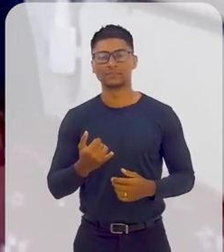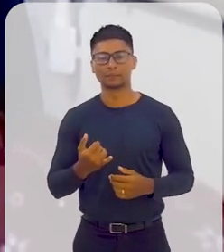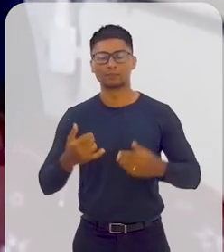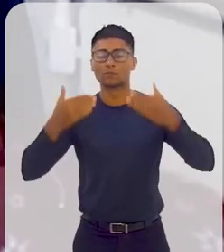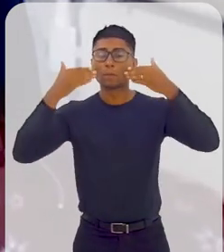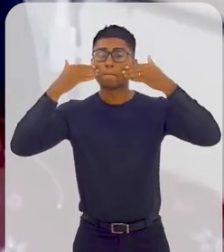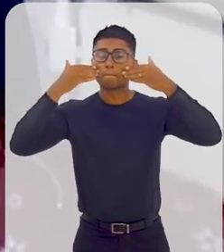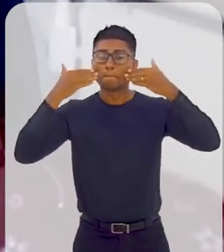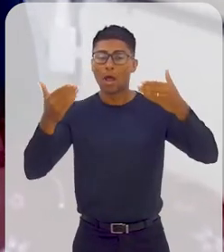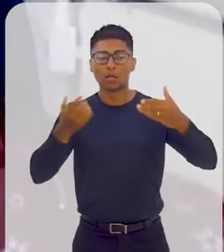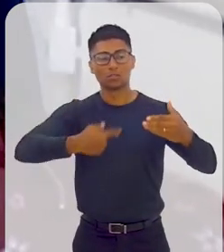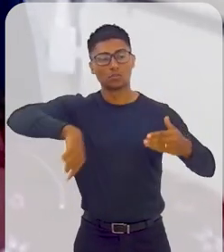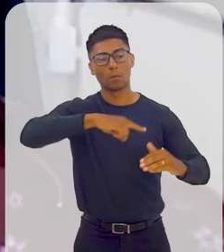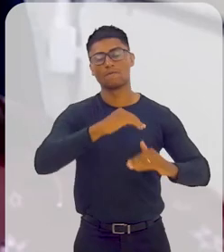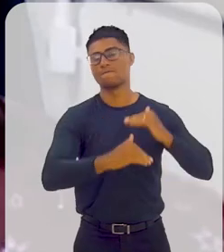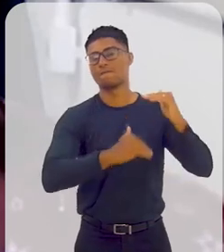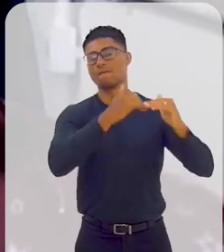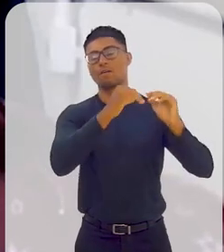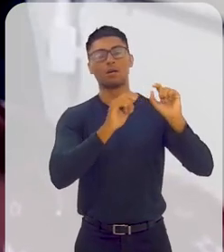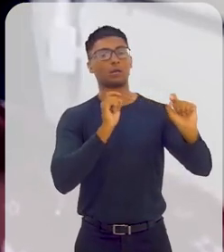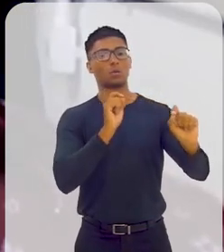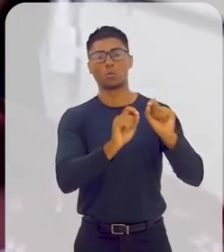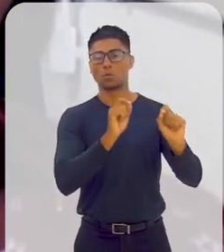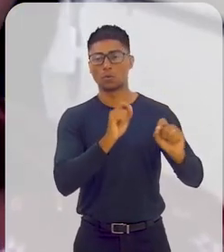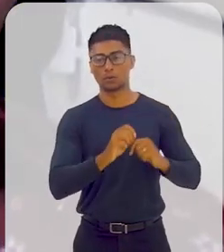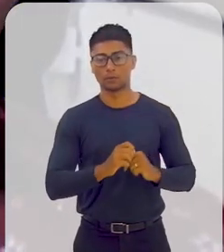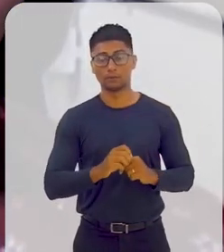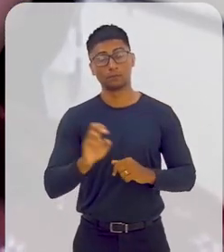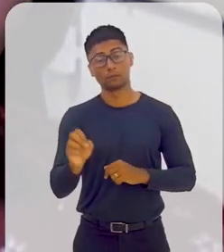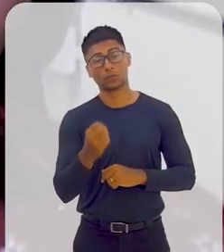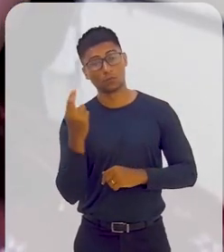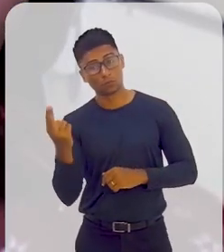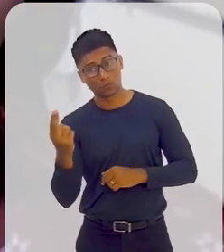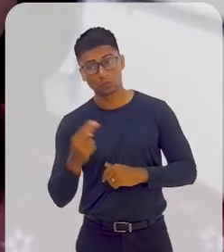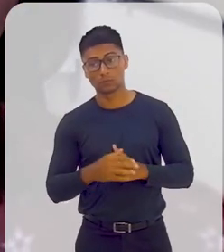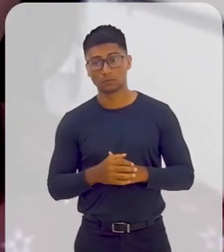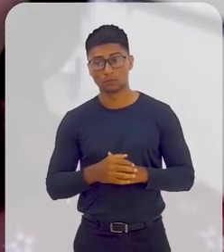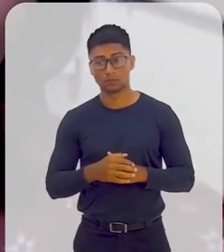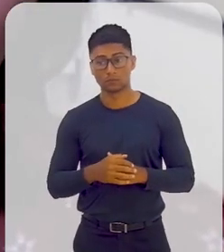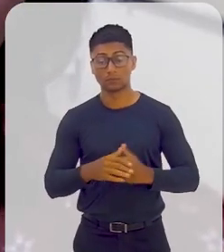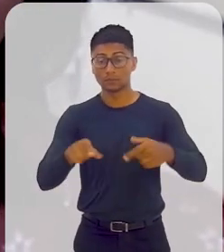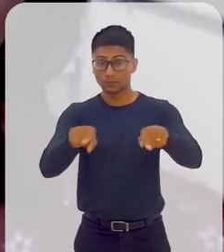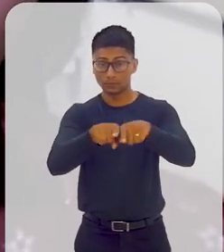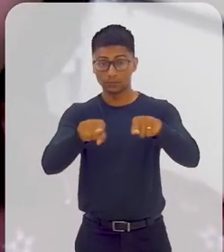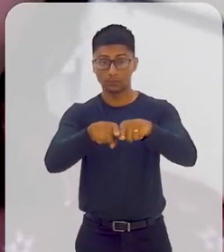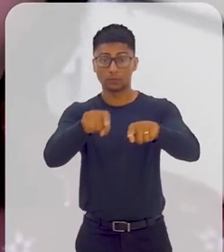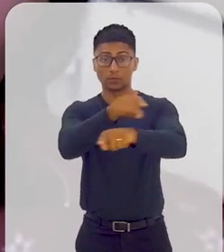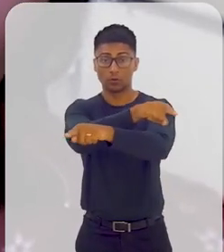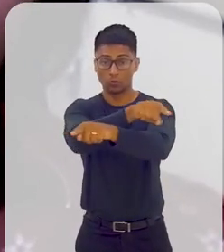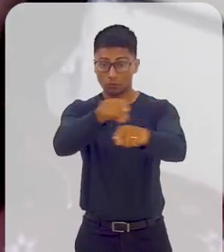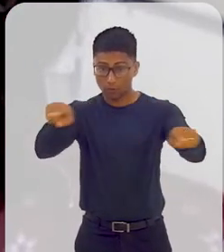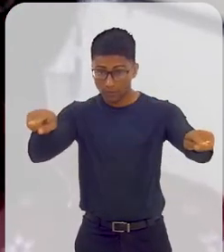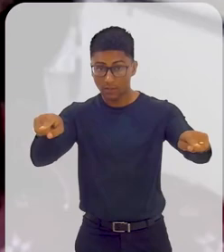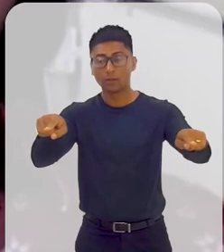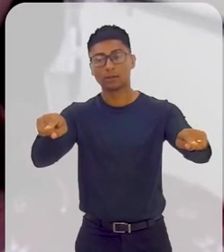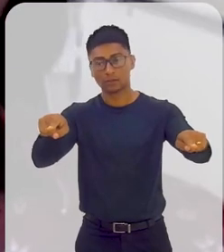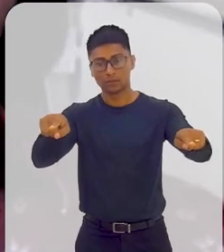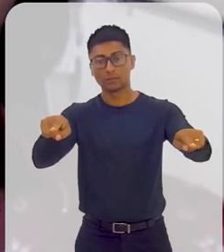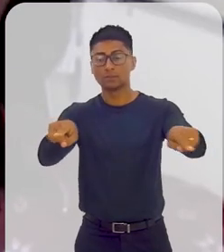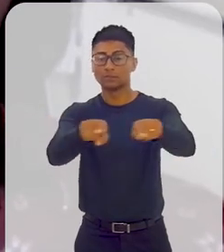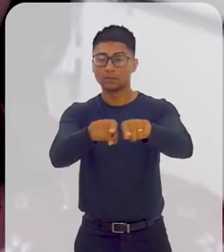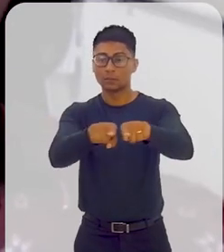aquilo que a gente desenvolve, ou mesmo, num sentido contrário, estar ouvindo de vocês e dos